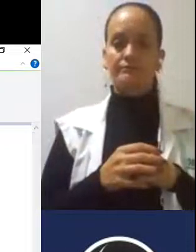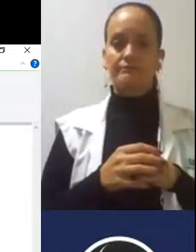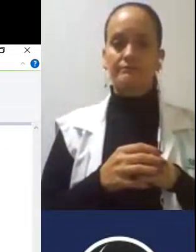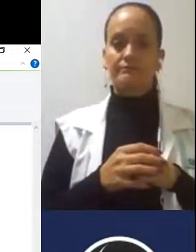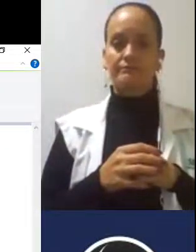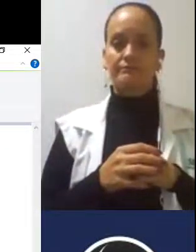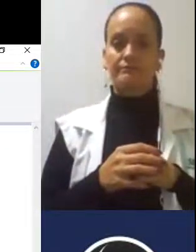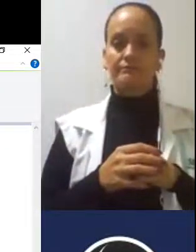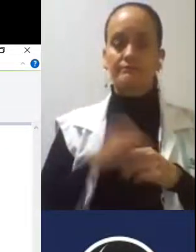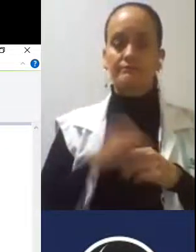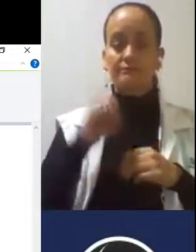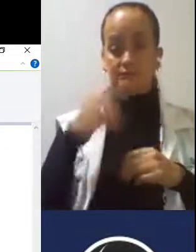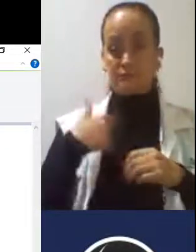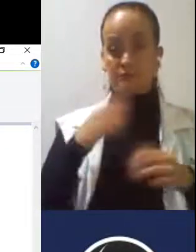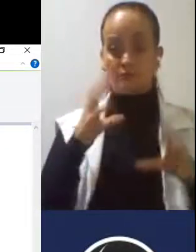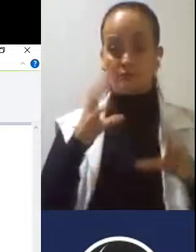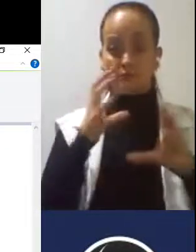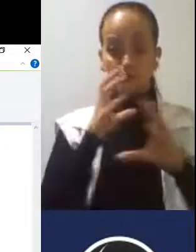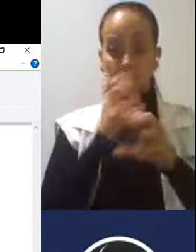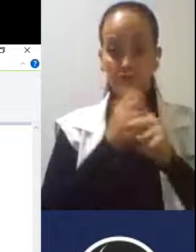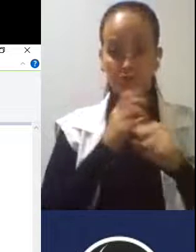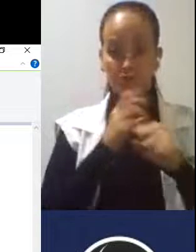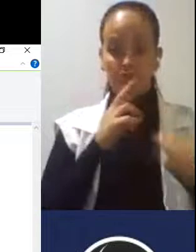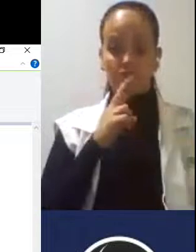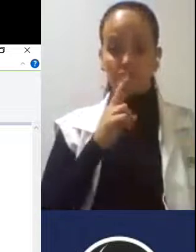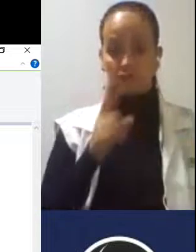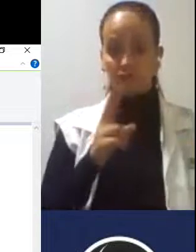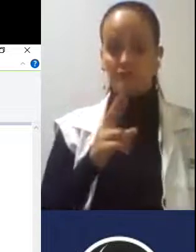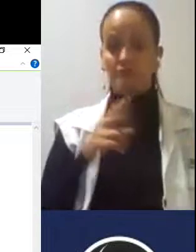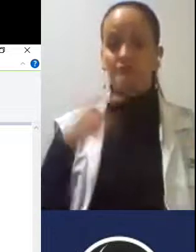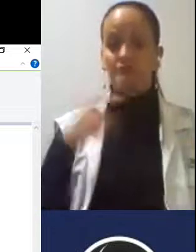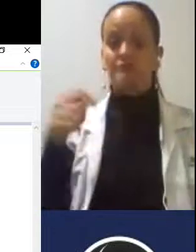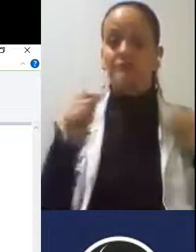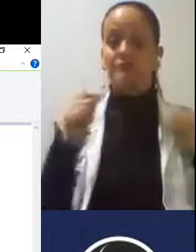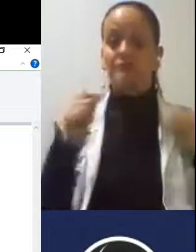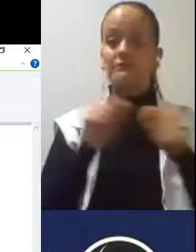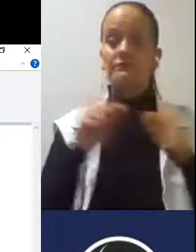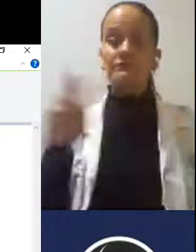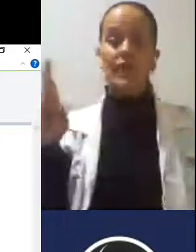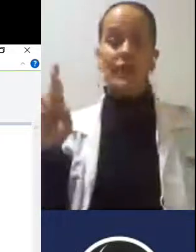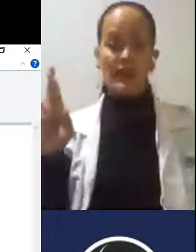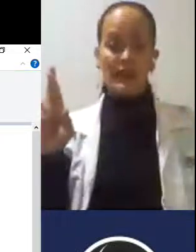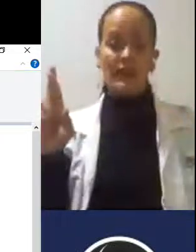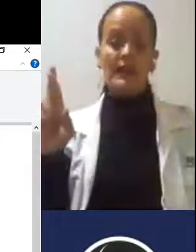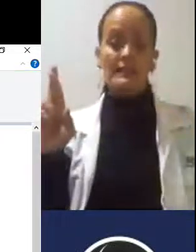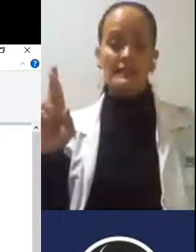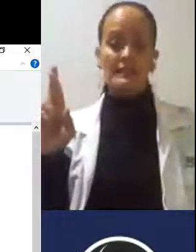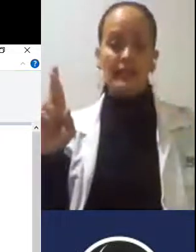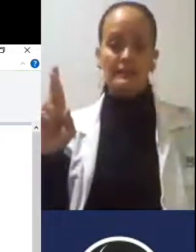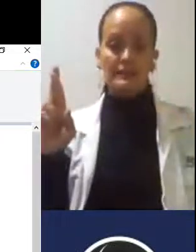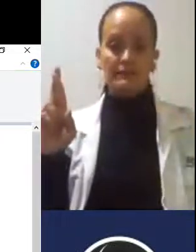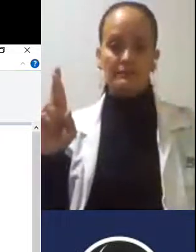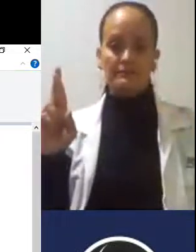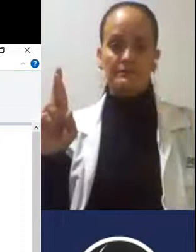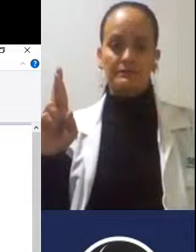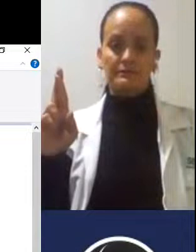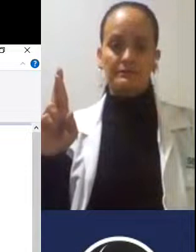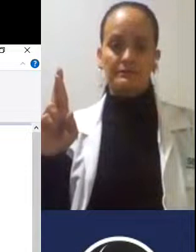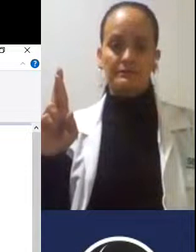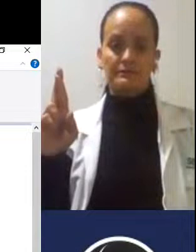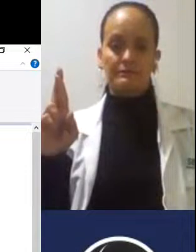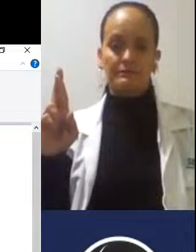a resistência equivalente, a gente tem que calcular ela por etapa, certo? Então aqui, por exemplo, ó,